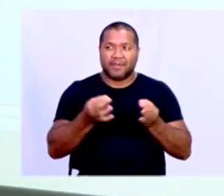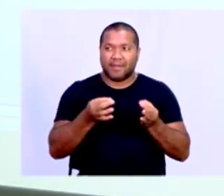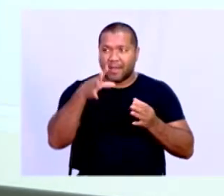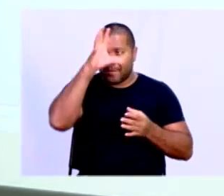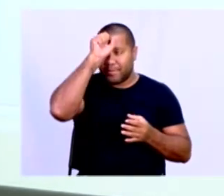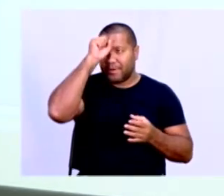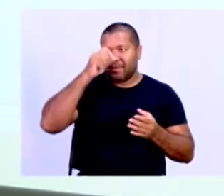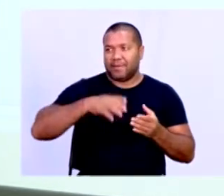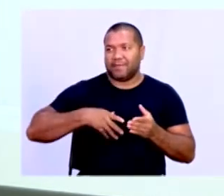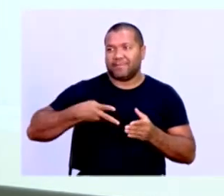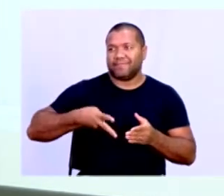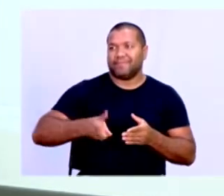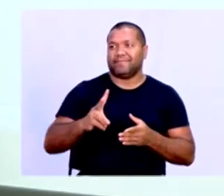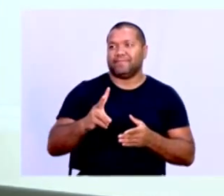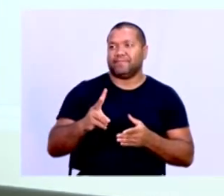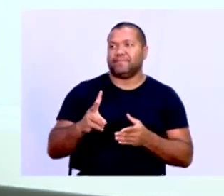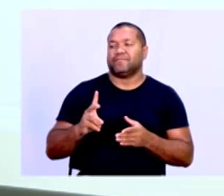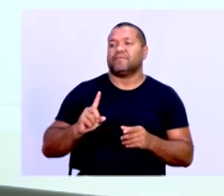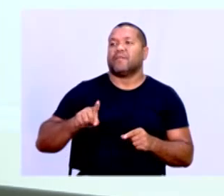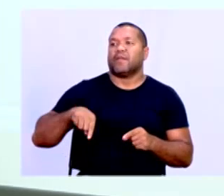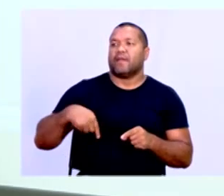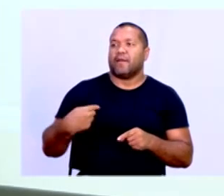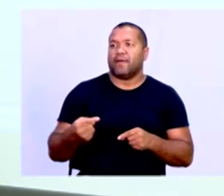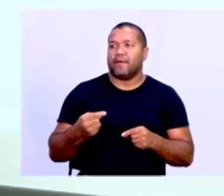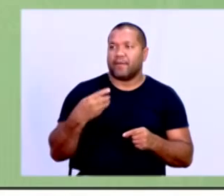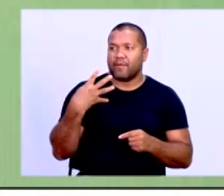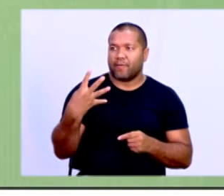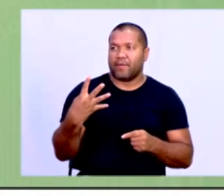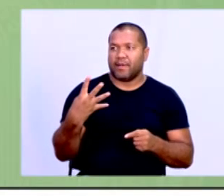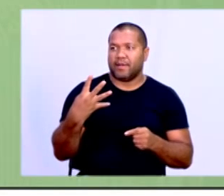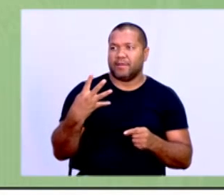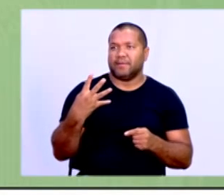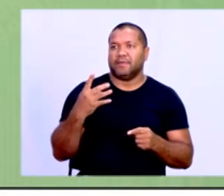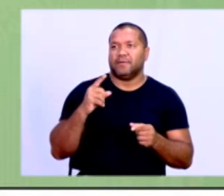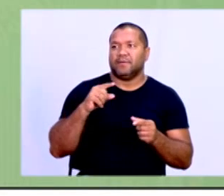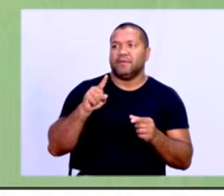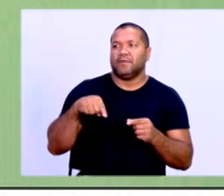frente. Vamos à nossa 4ª e última questão.